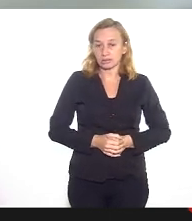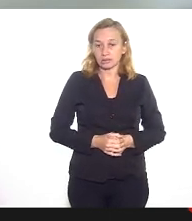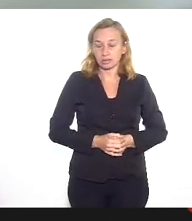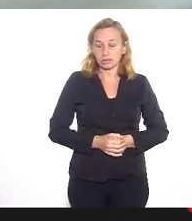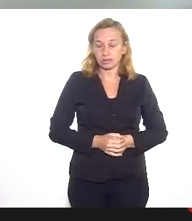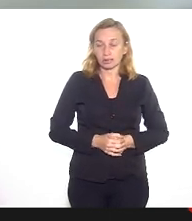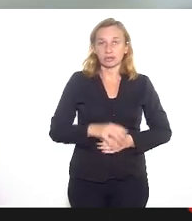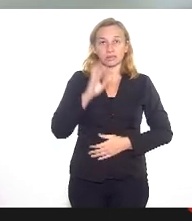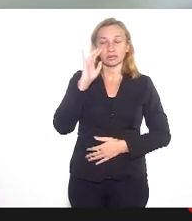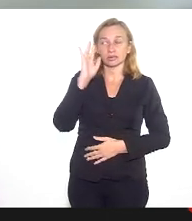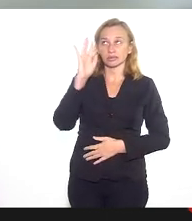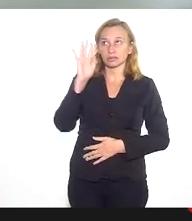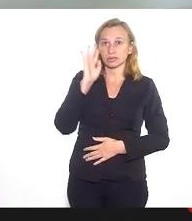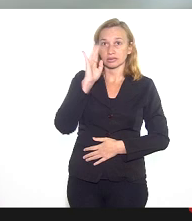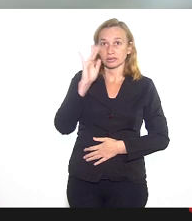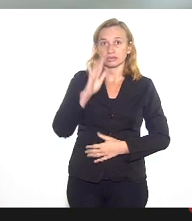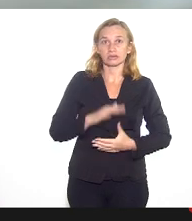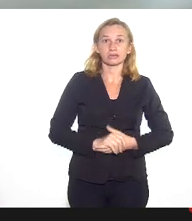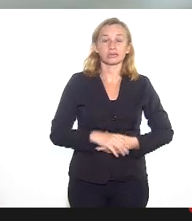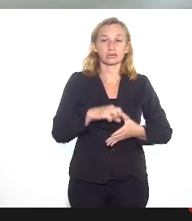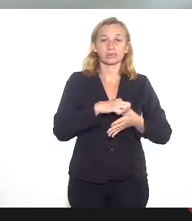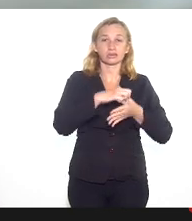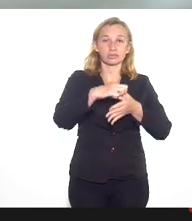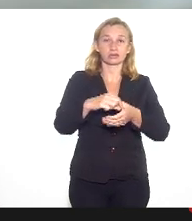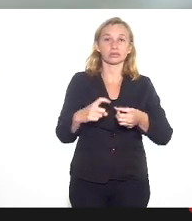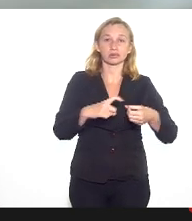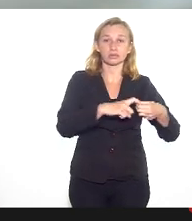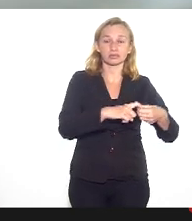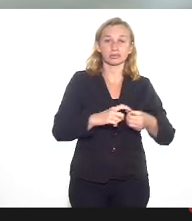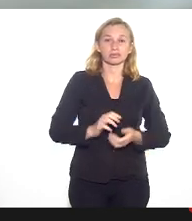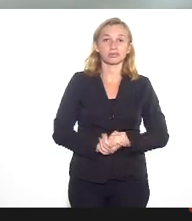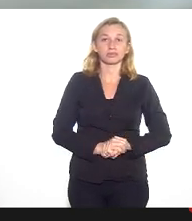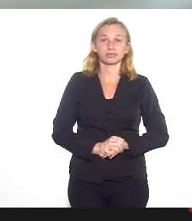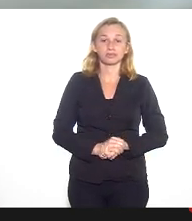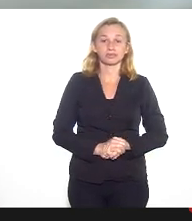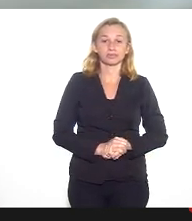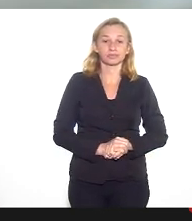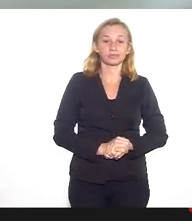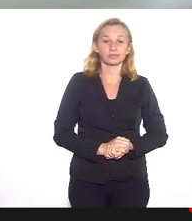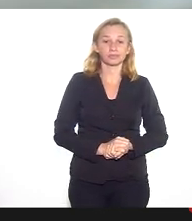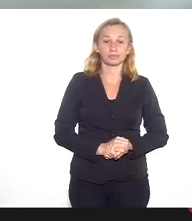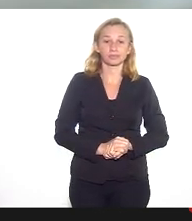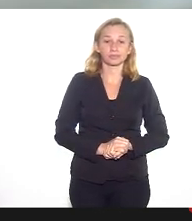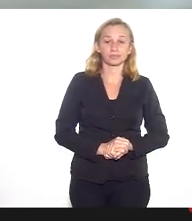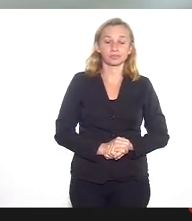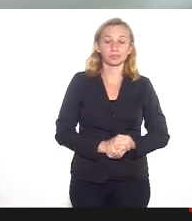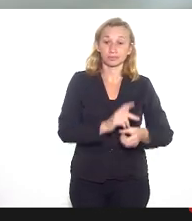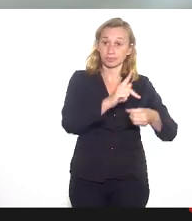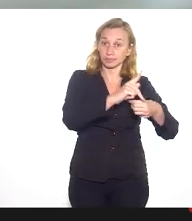raciocínio, imaginemos que o líder do consórcio, leia-se a Petrobras,